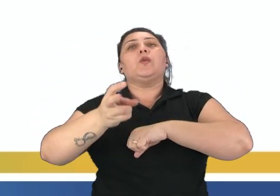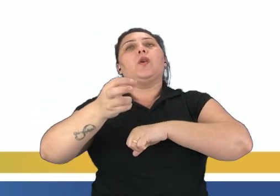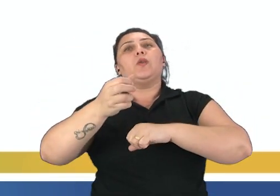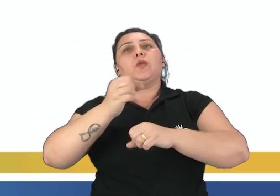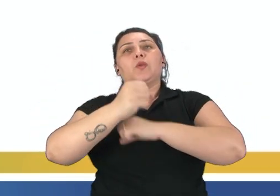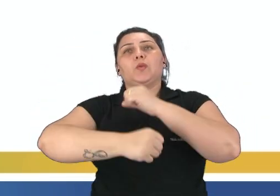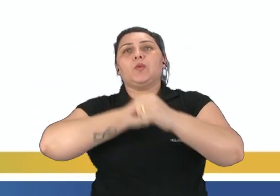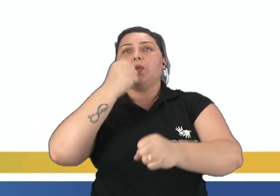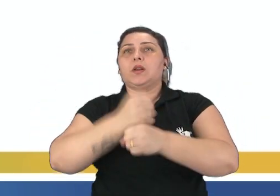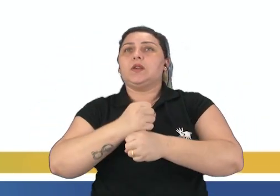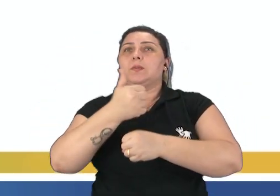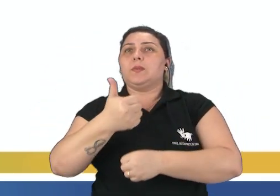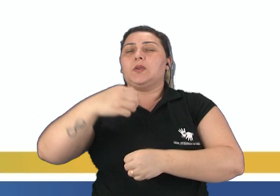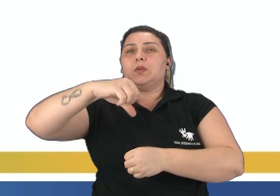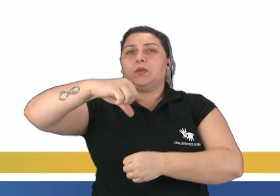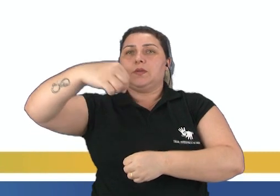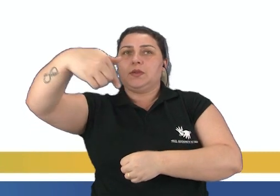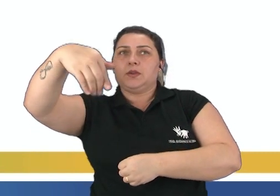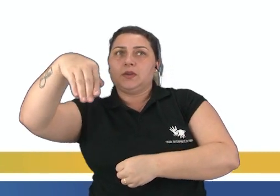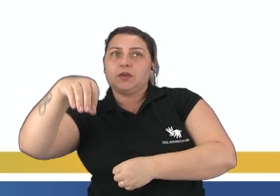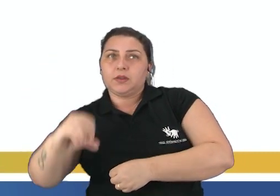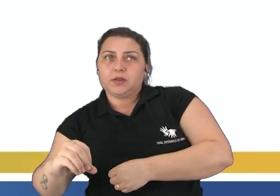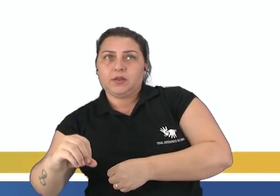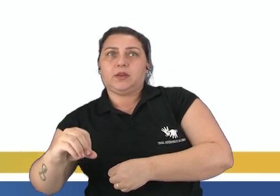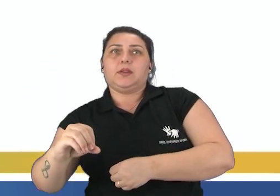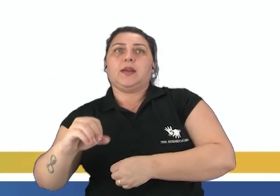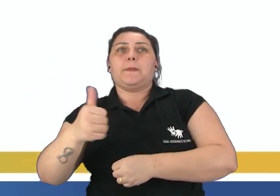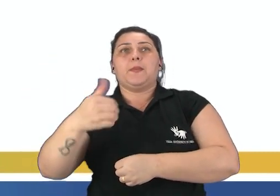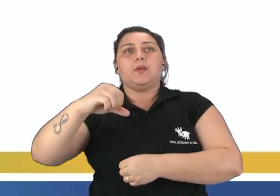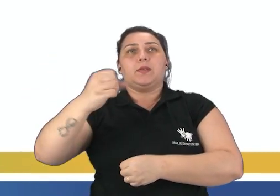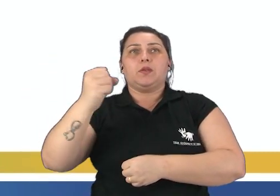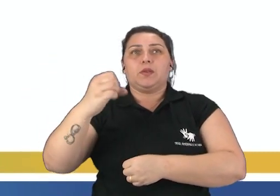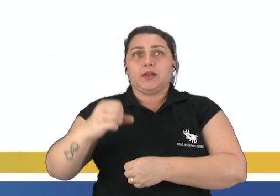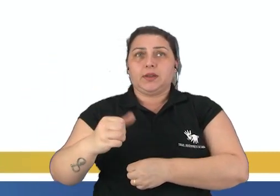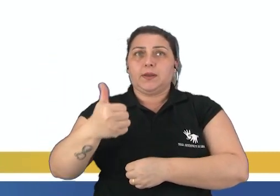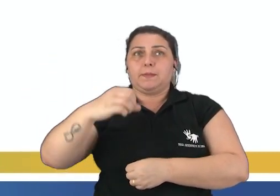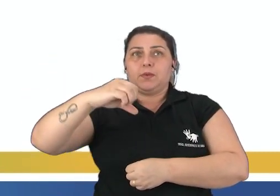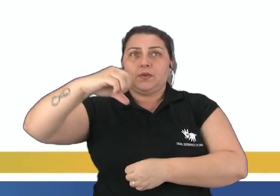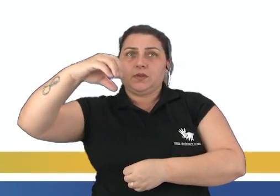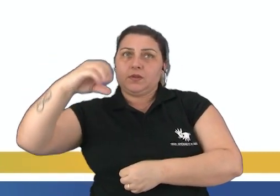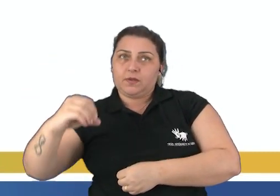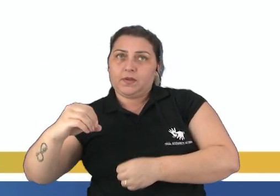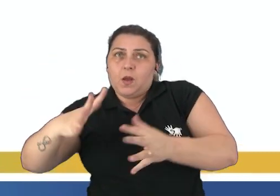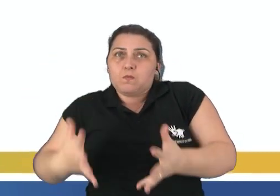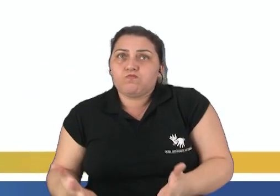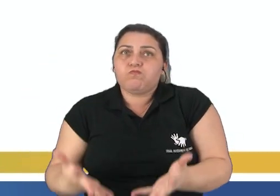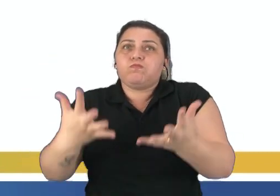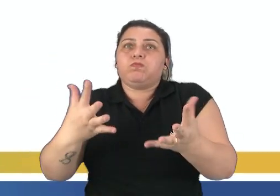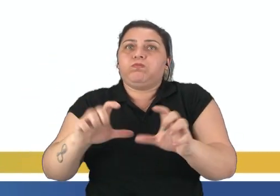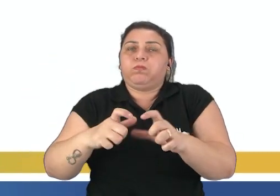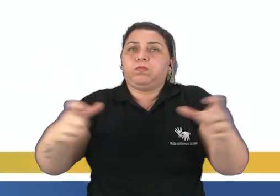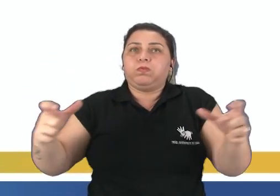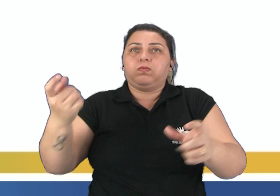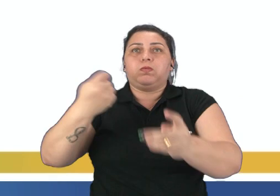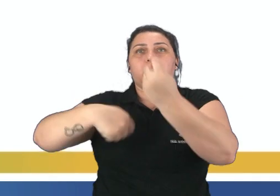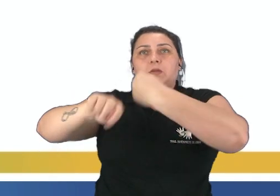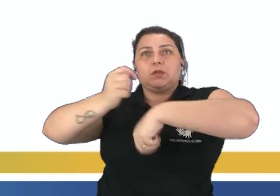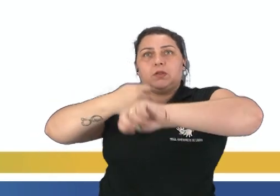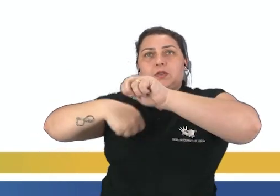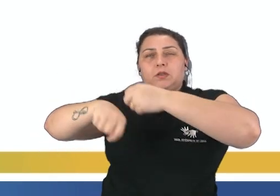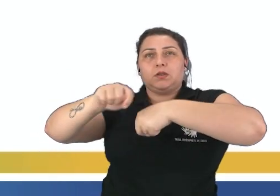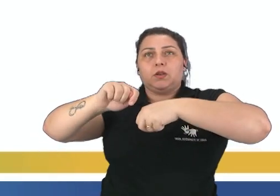os estados contínua nas décadas de 1970, 1980 e 1990, impulsionadas